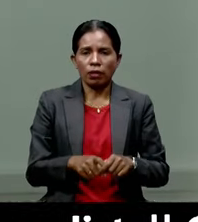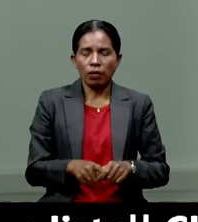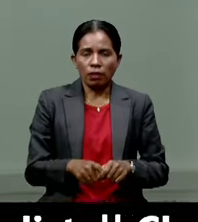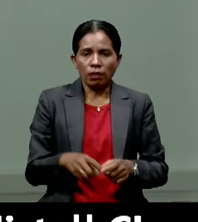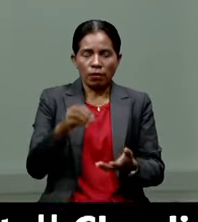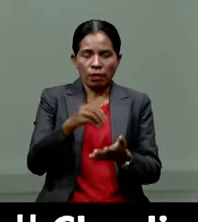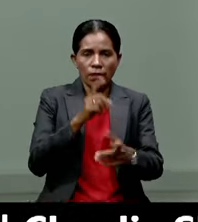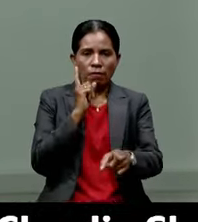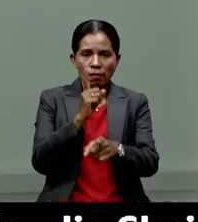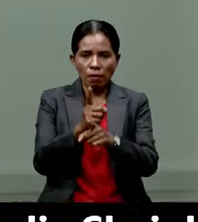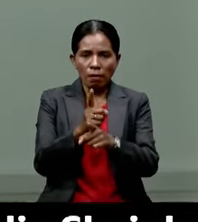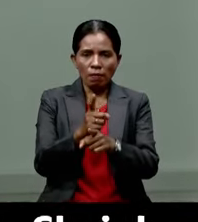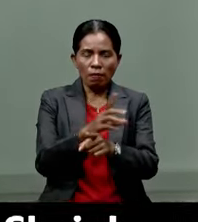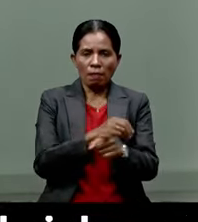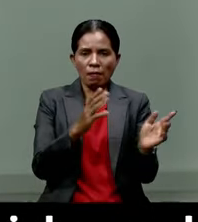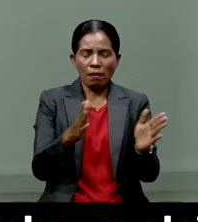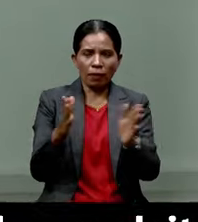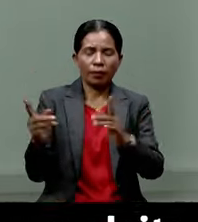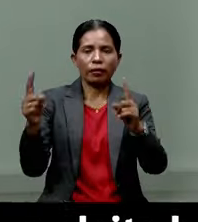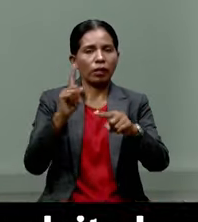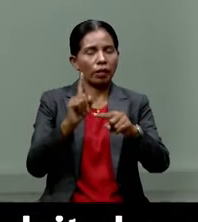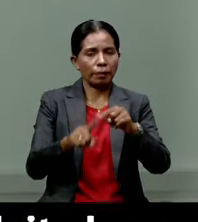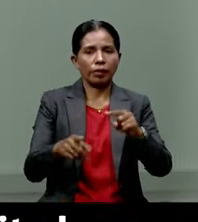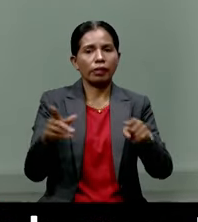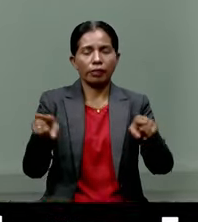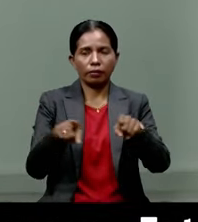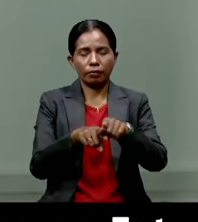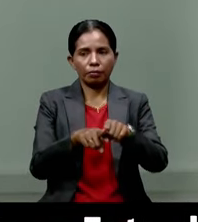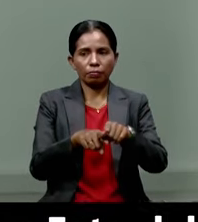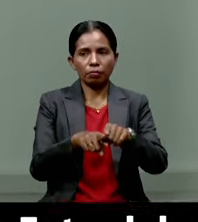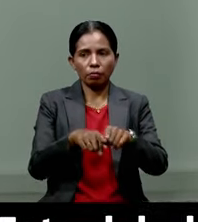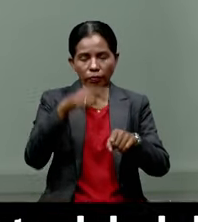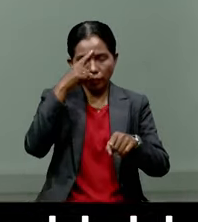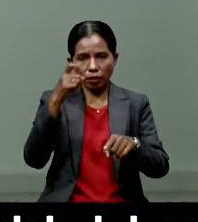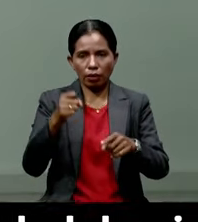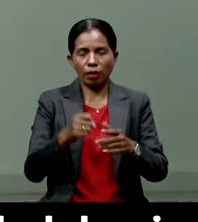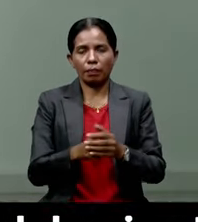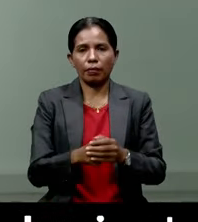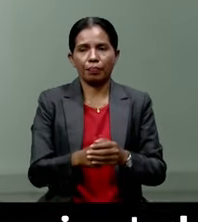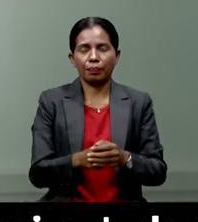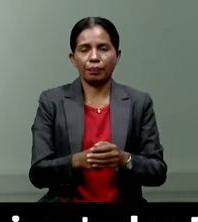clareza ke ten certeza ne proses ne par la bele ne sin ya tendencia tambado